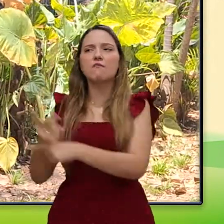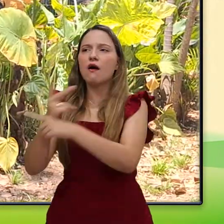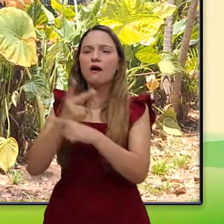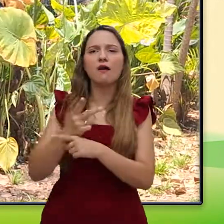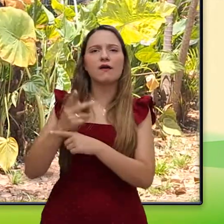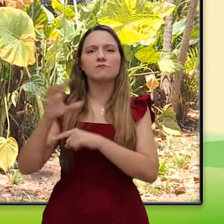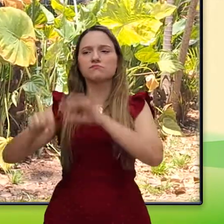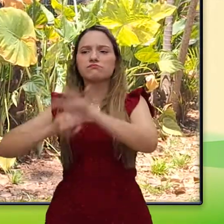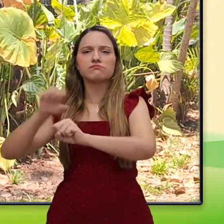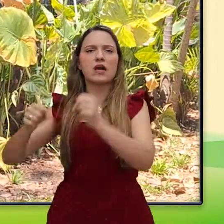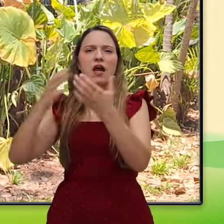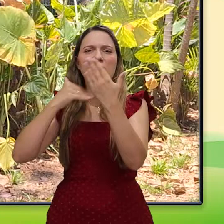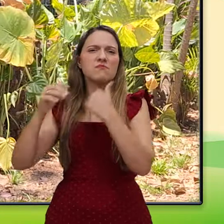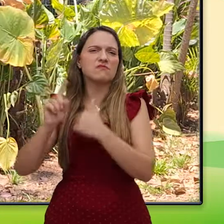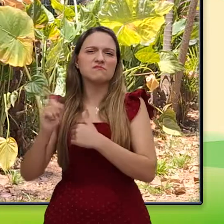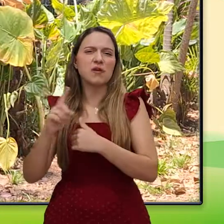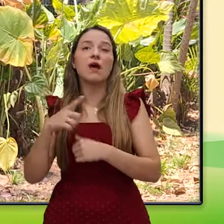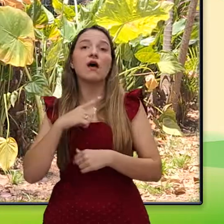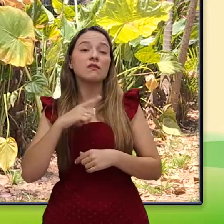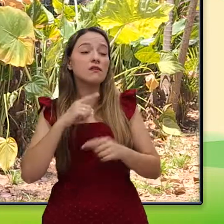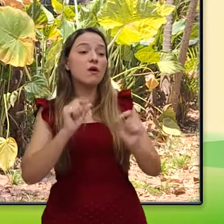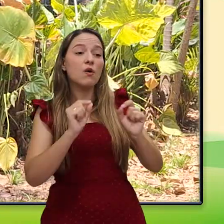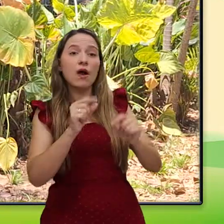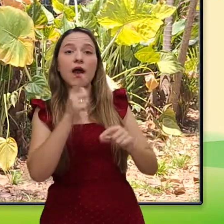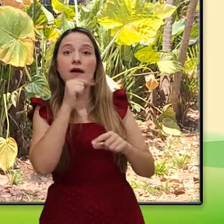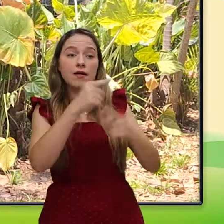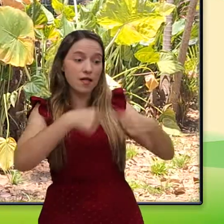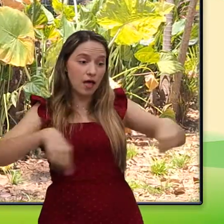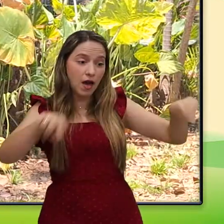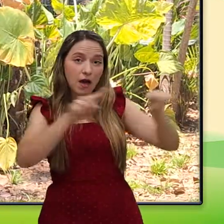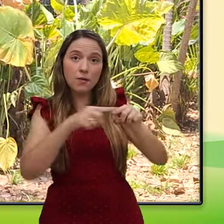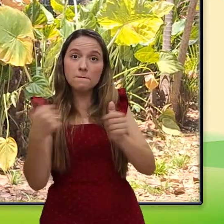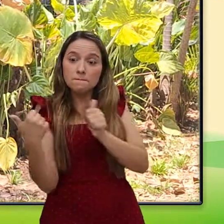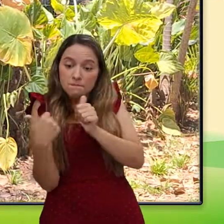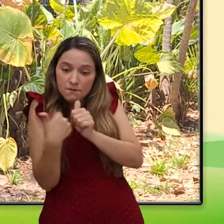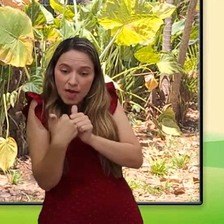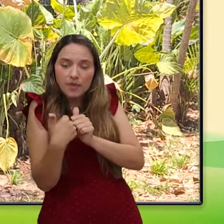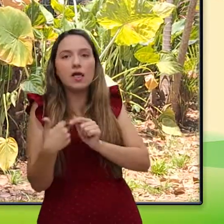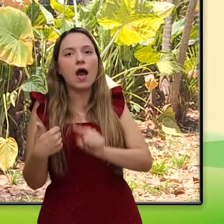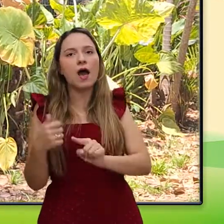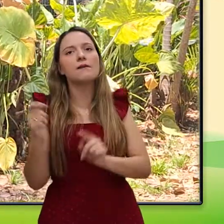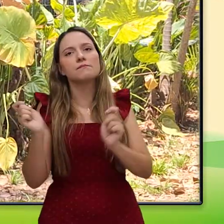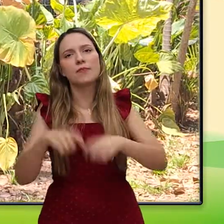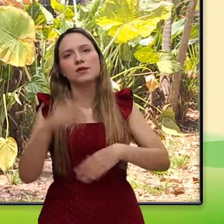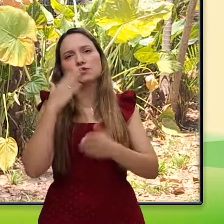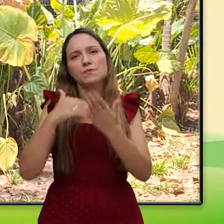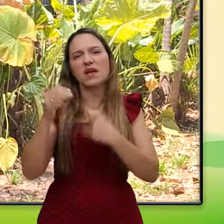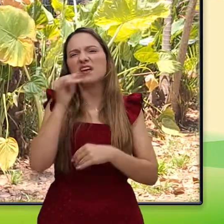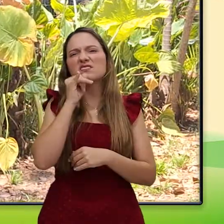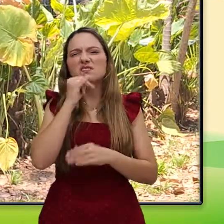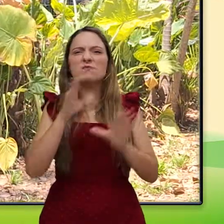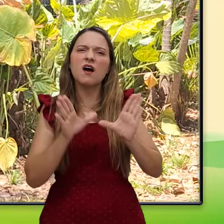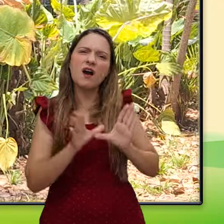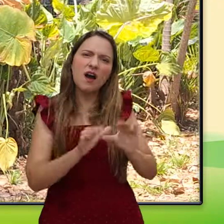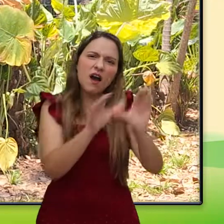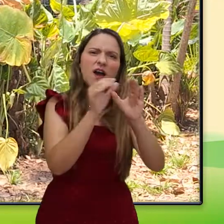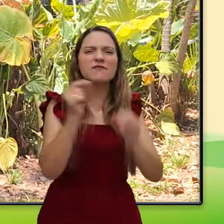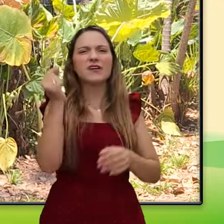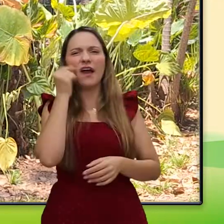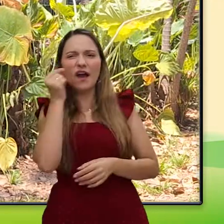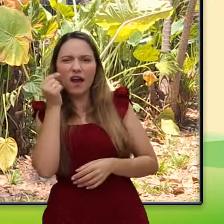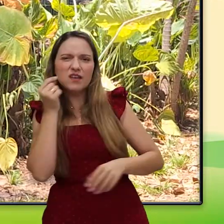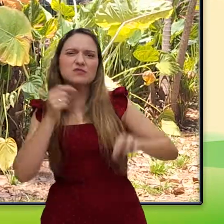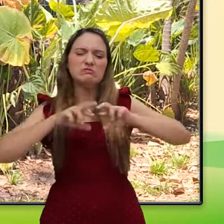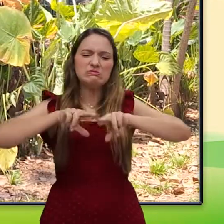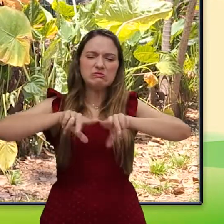desses pântanos para caçar. Então, eles se alimentam de quê? Daqueles animais mais senil. Então, quando vem um animal que seja uma ave,